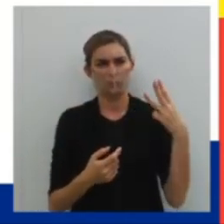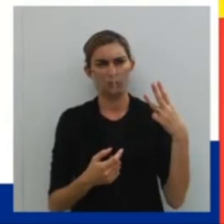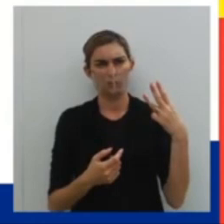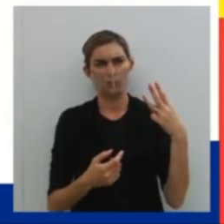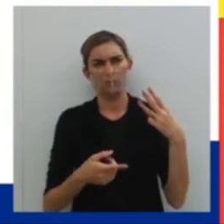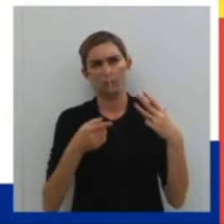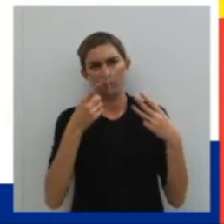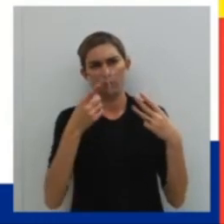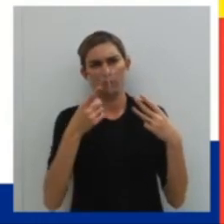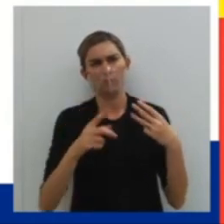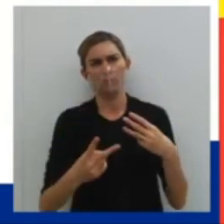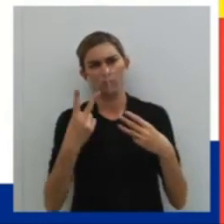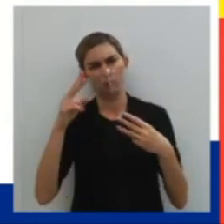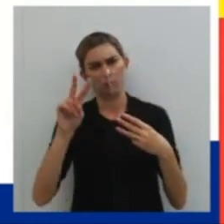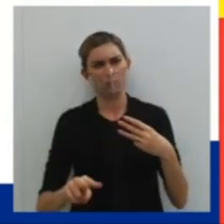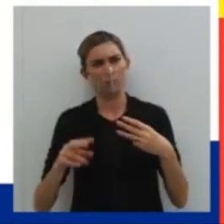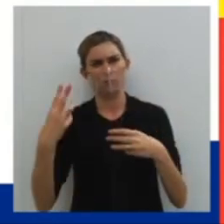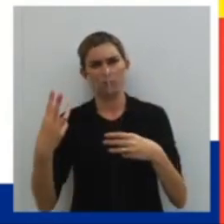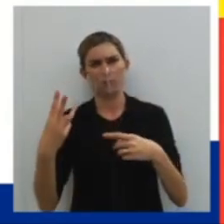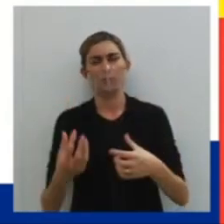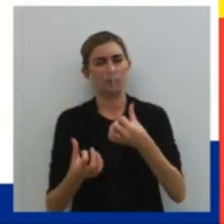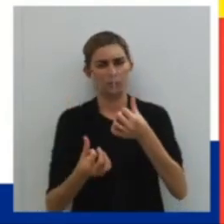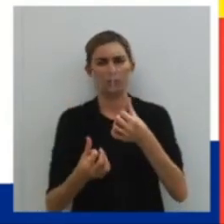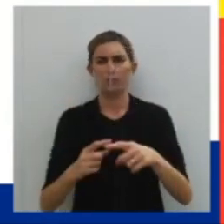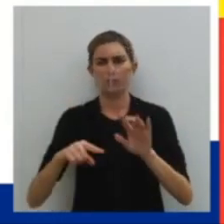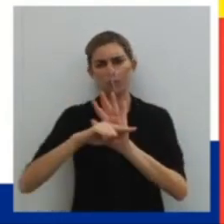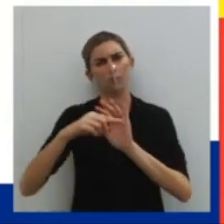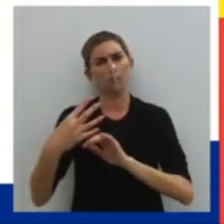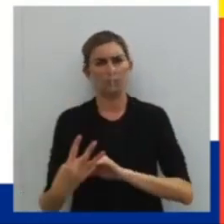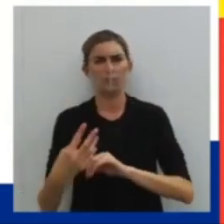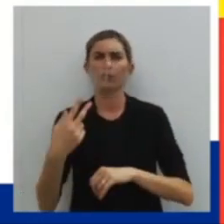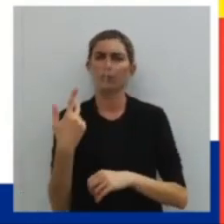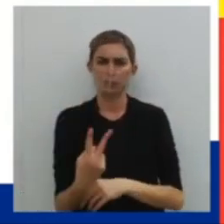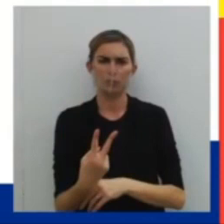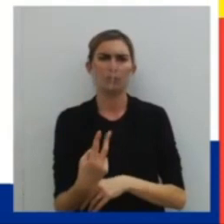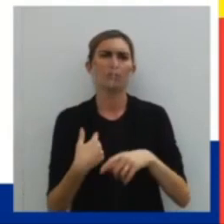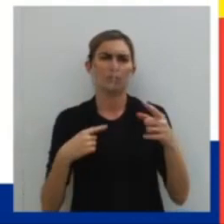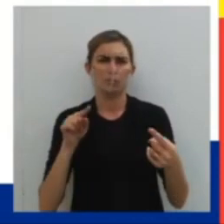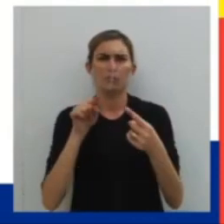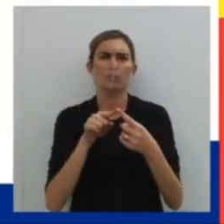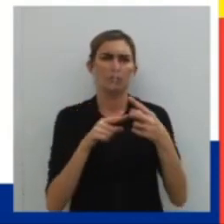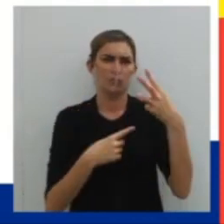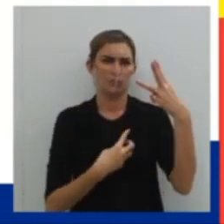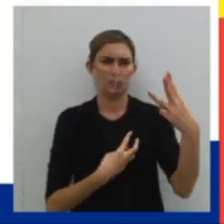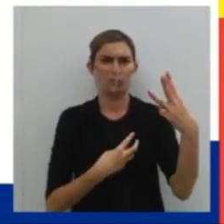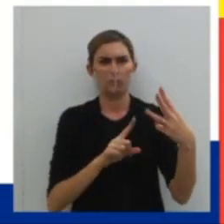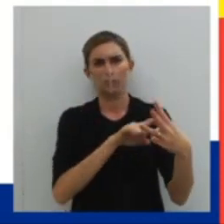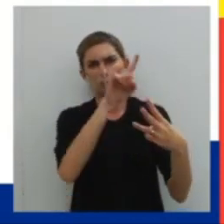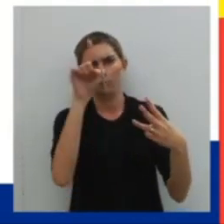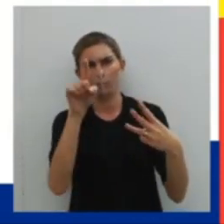olha a regra, 2 vezes 3, 6, menos 4, 2. Eu vou associar aqui o 3